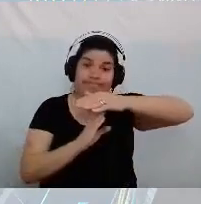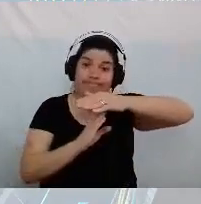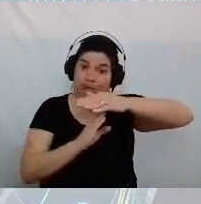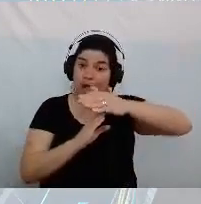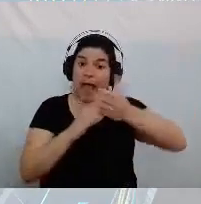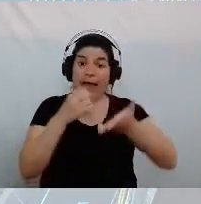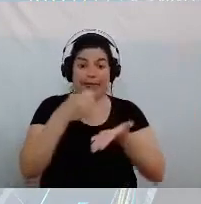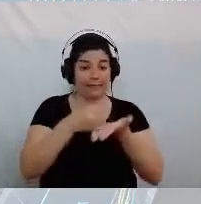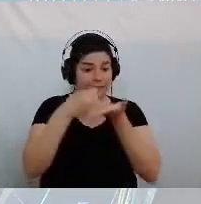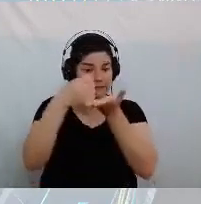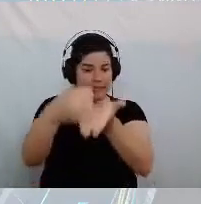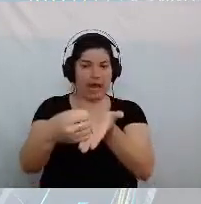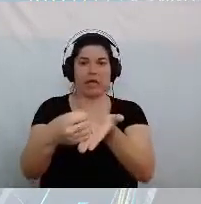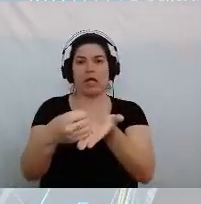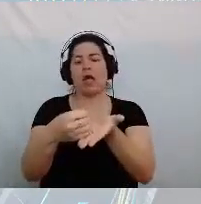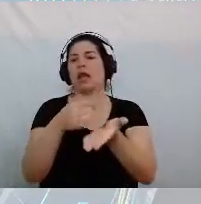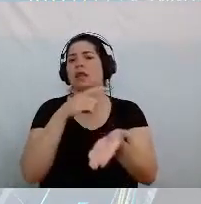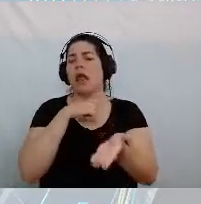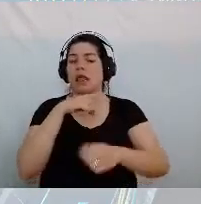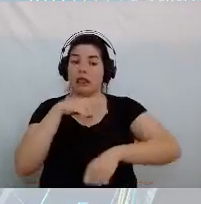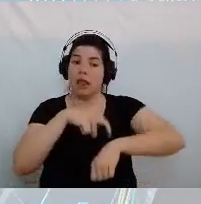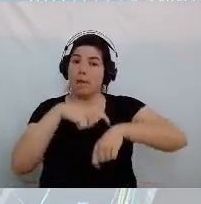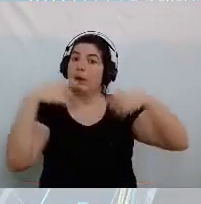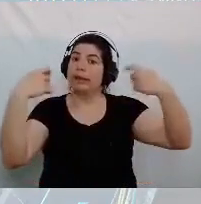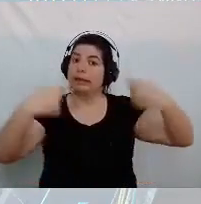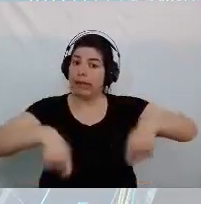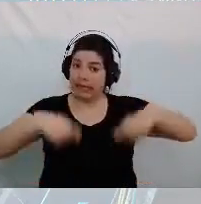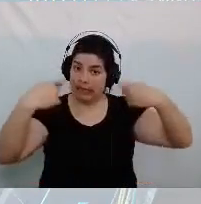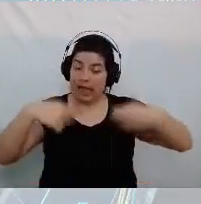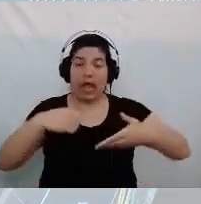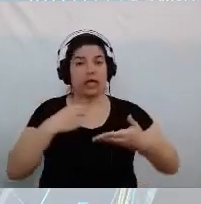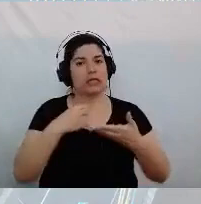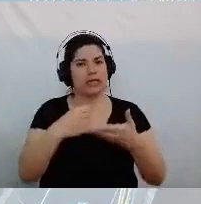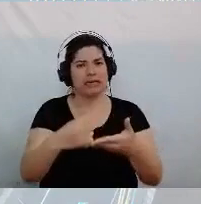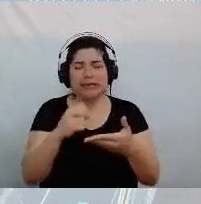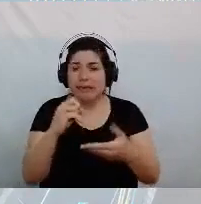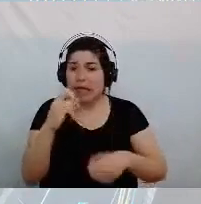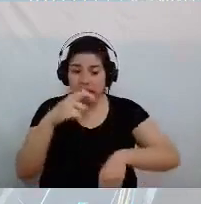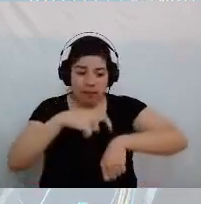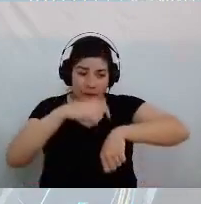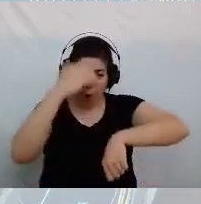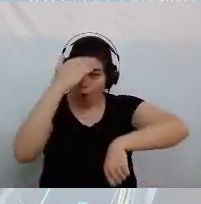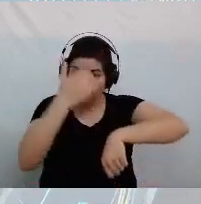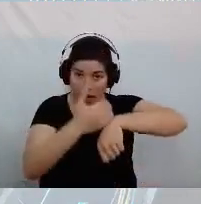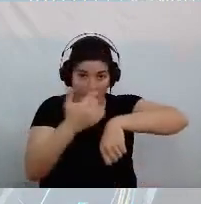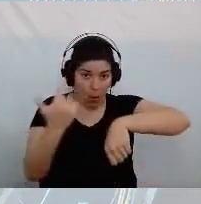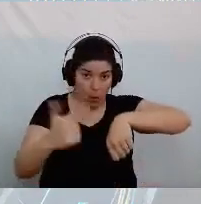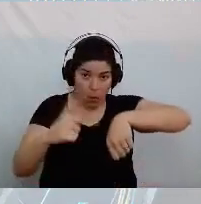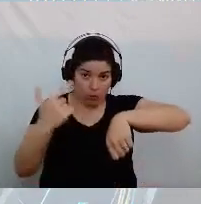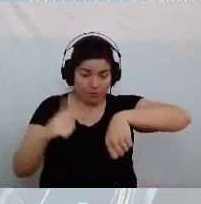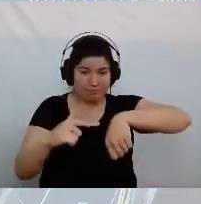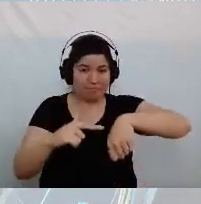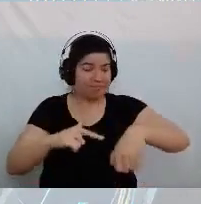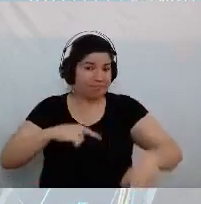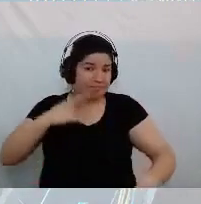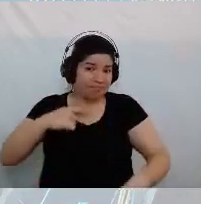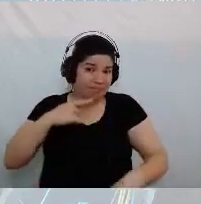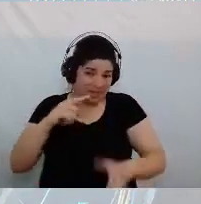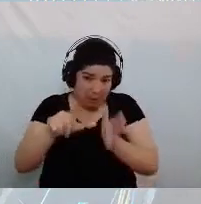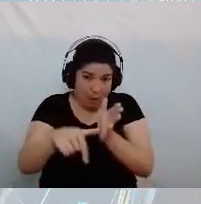um prazo de necessidade se você não fizer a entrega dentro daquele prazo dentro daquela janela não adianta fazer